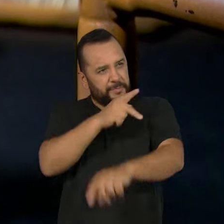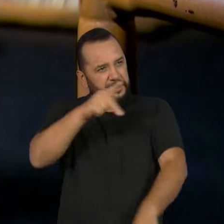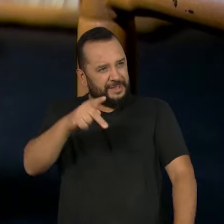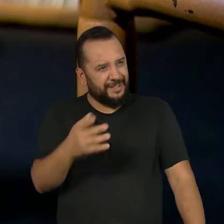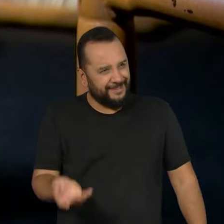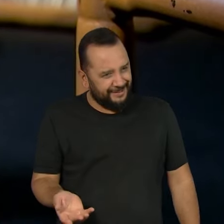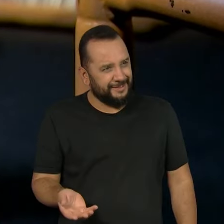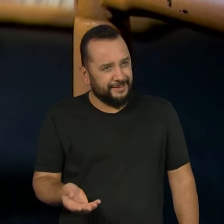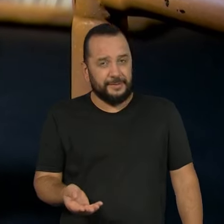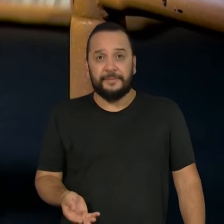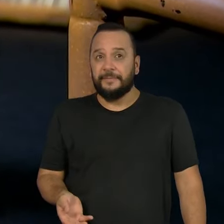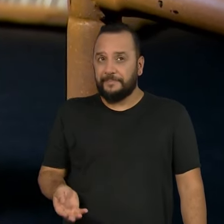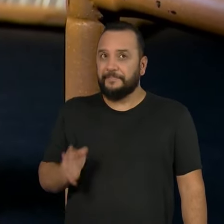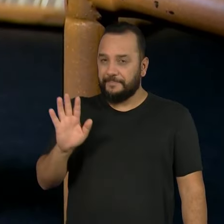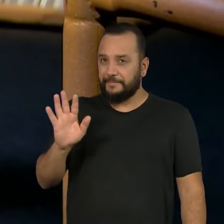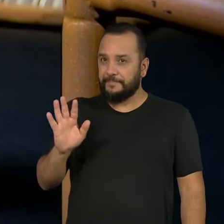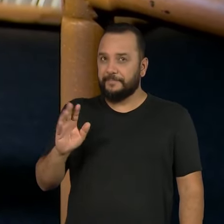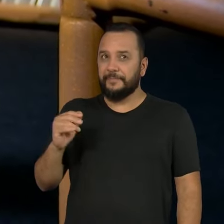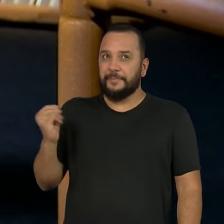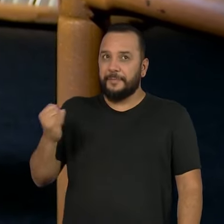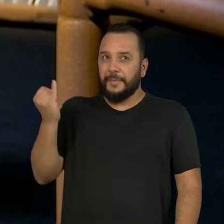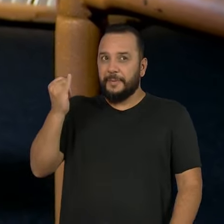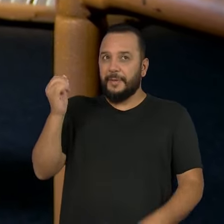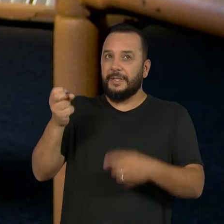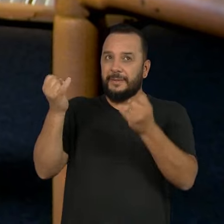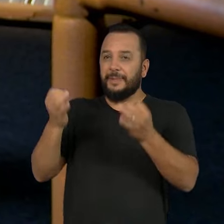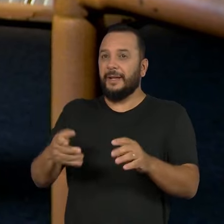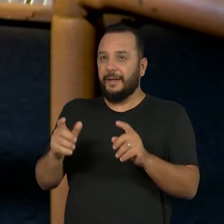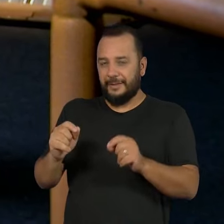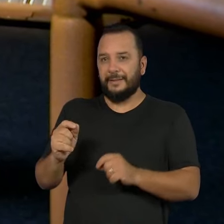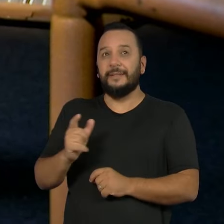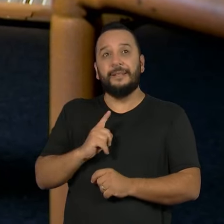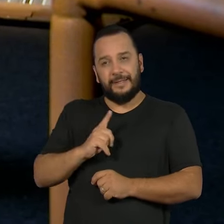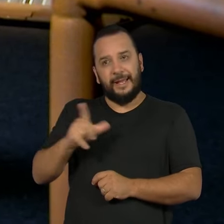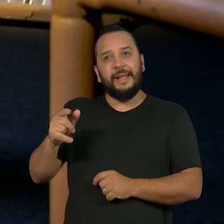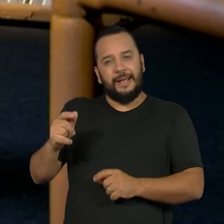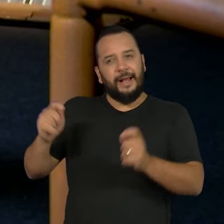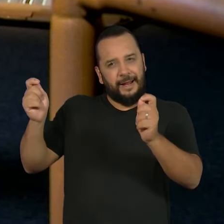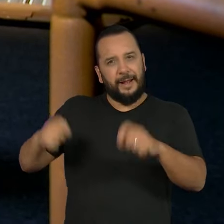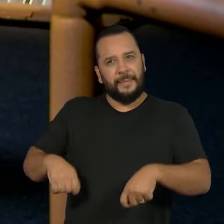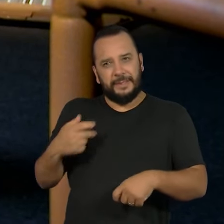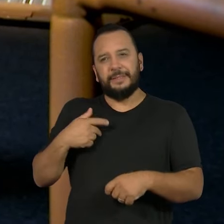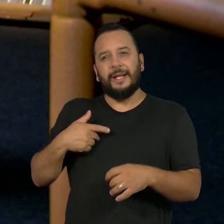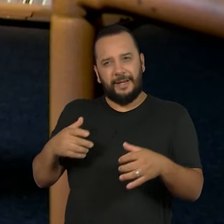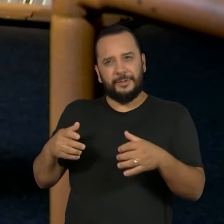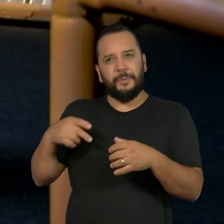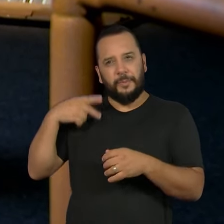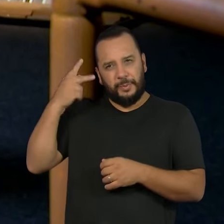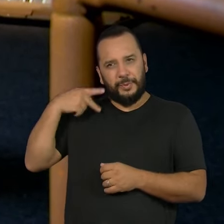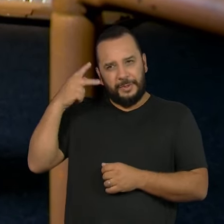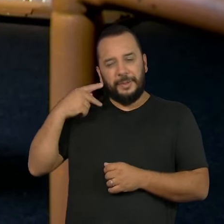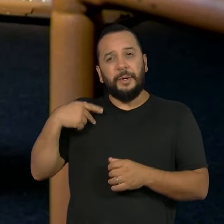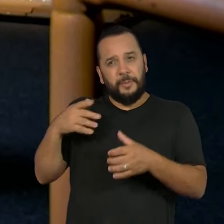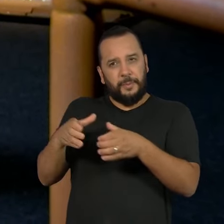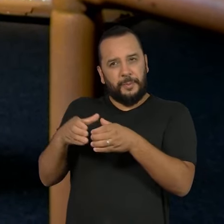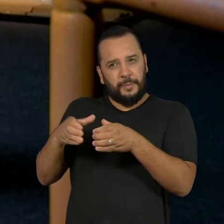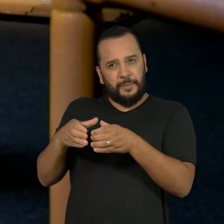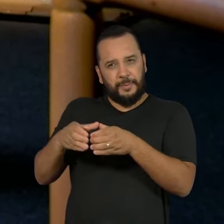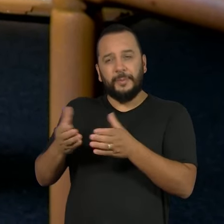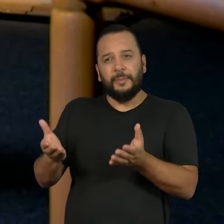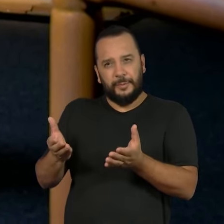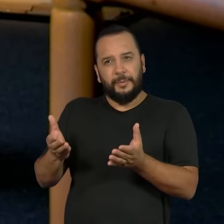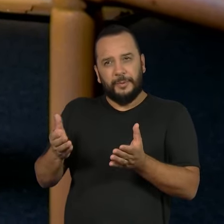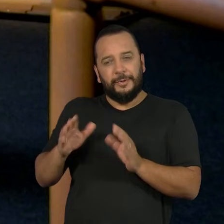ele a é importante sempre dest lembrar que eles têm capital político eles têm muito capal polí pelo contrário